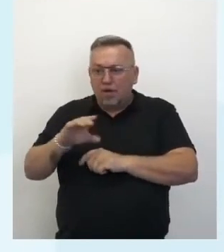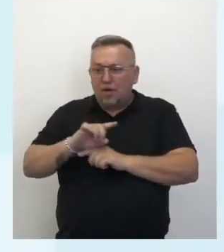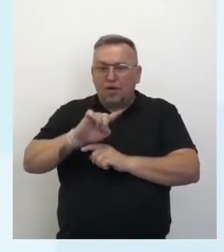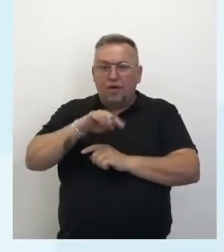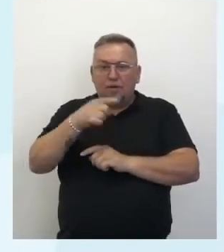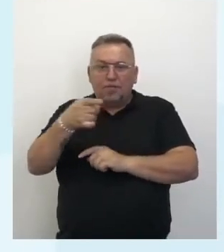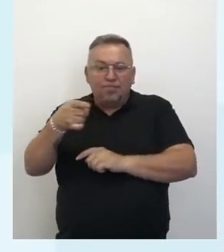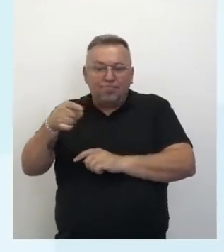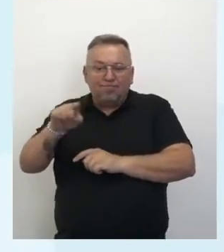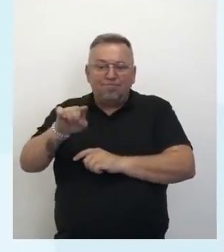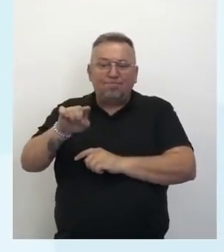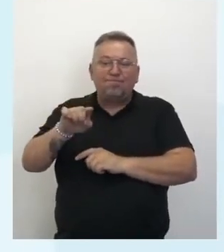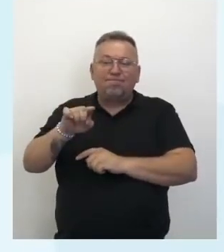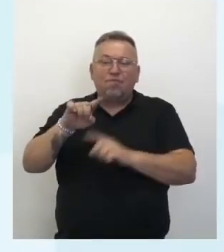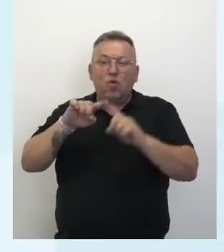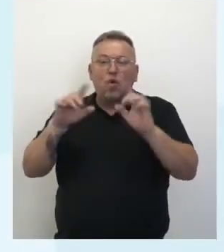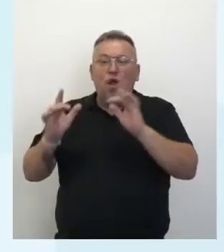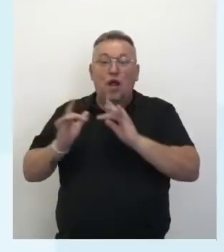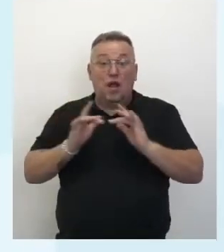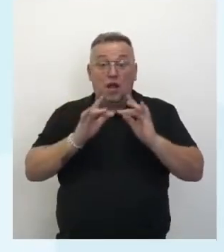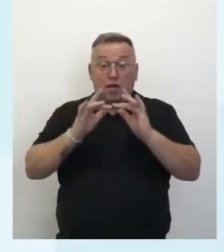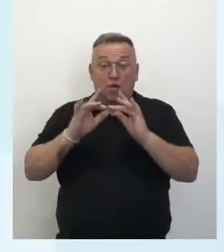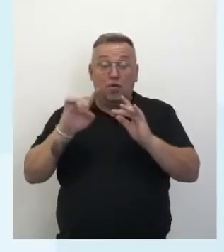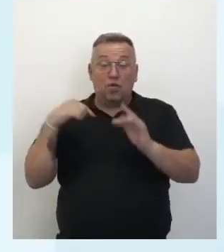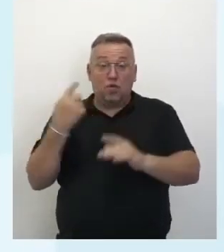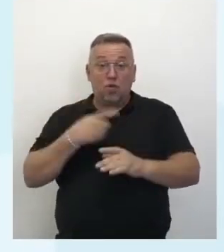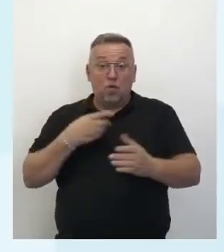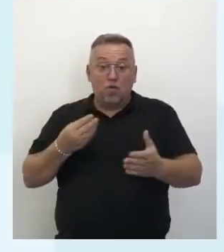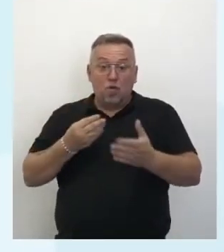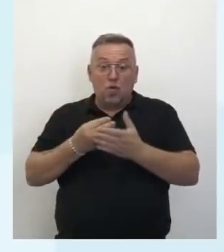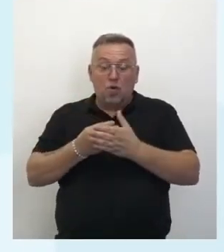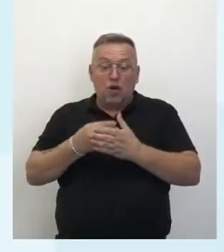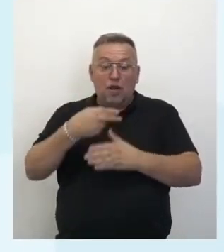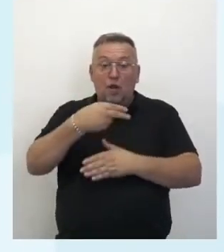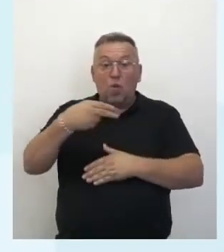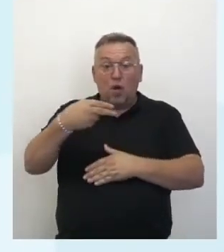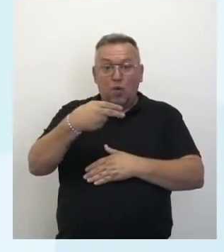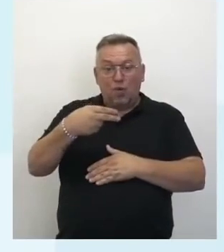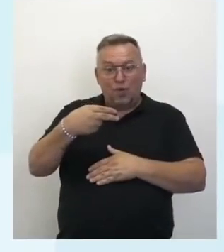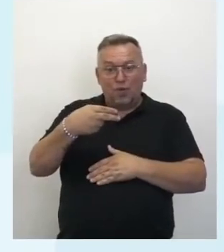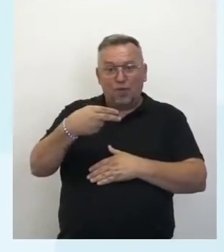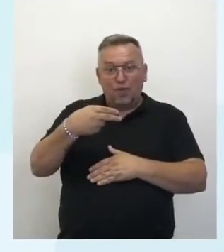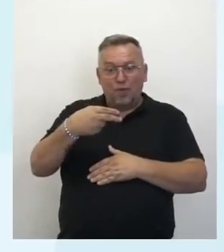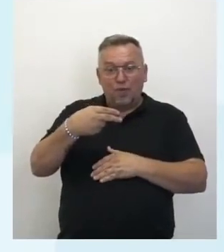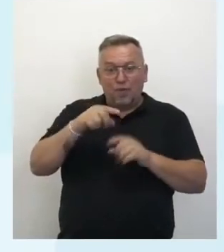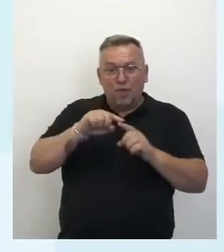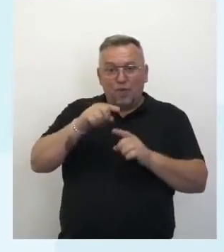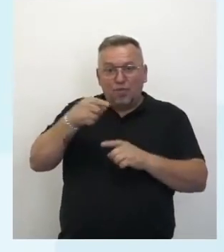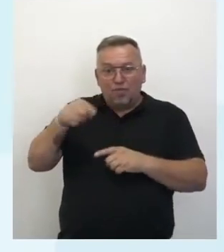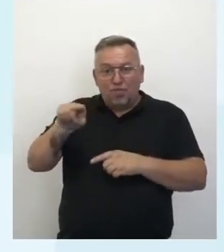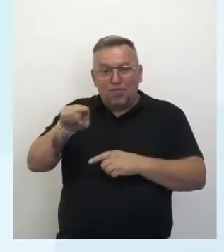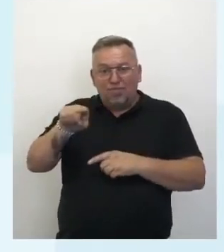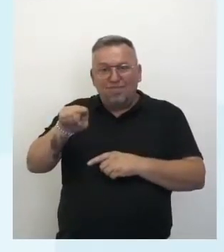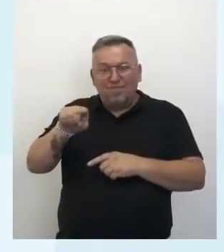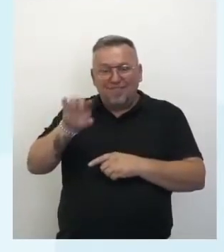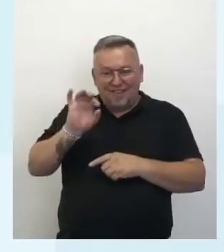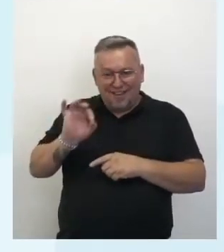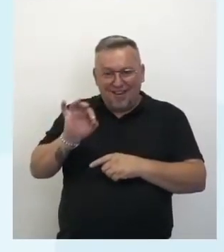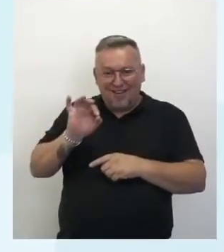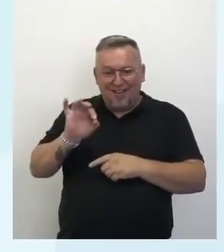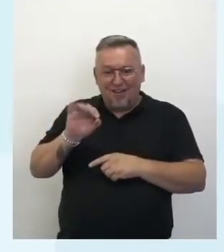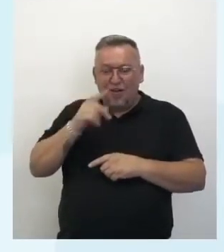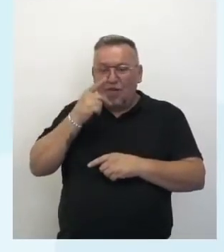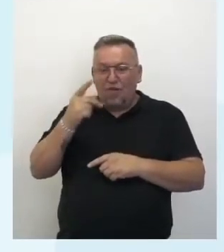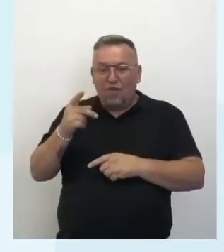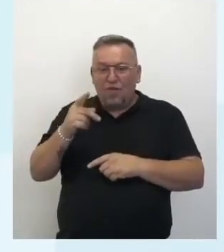o termo ou a relação, nós colocamos um igual e aí nós colocamos esse til, né, que a gente chama